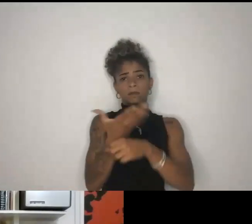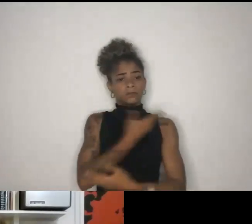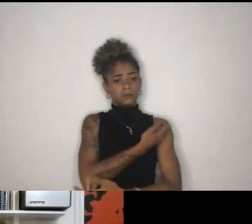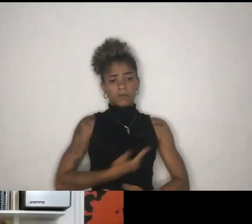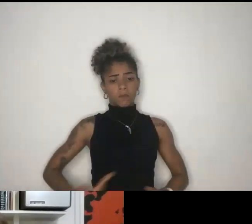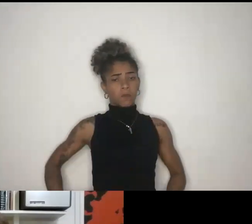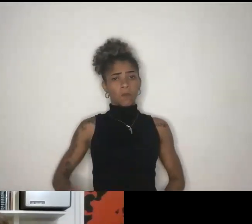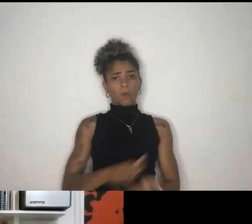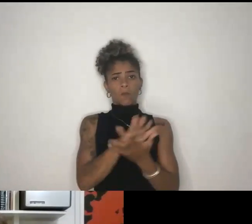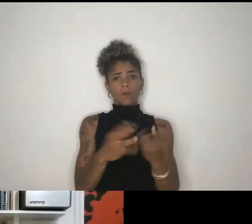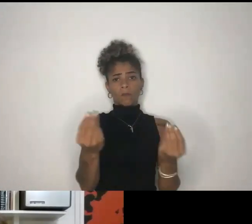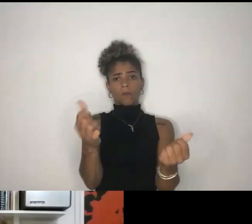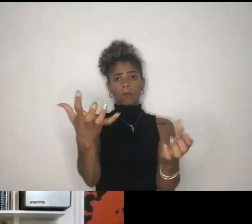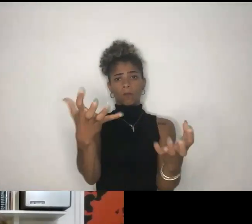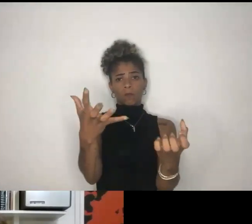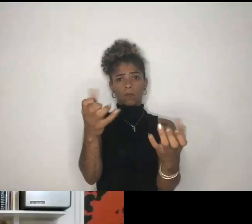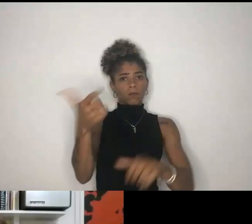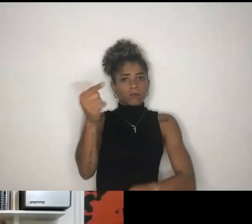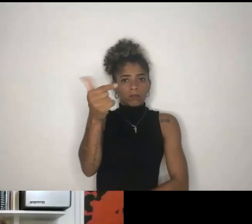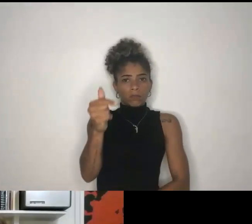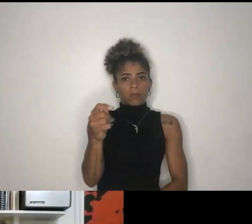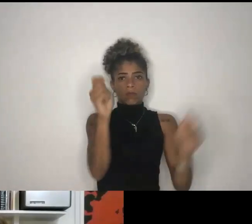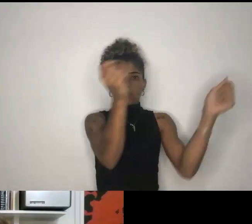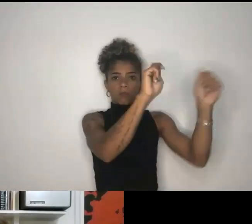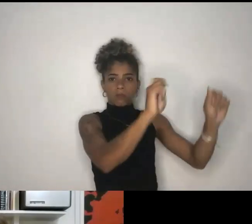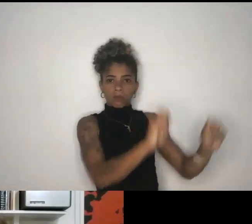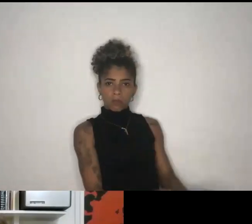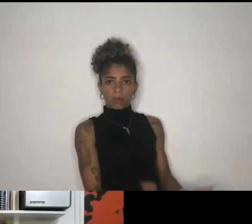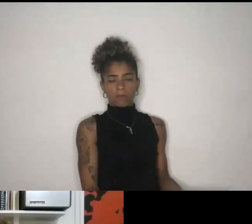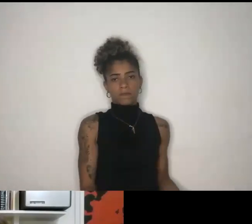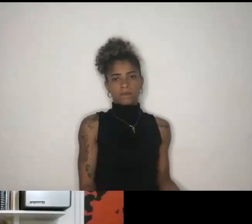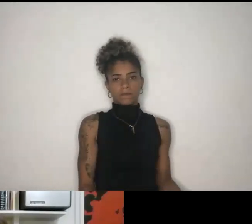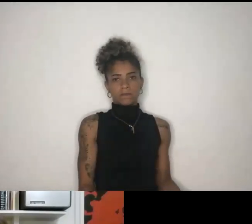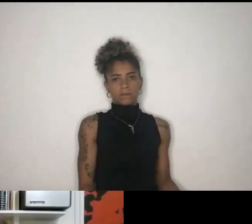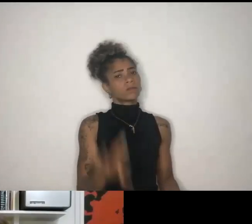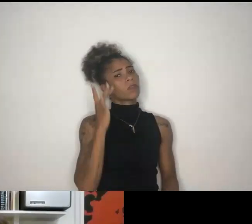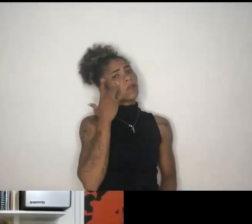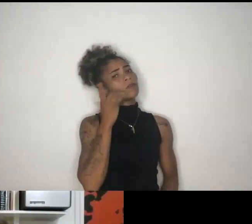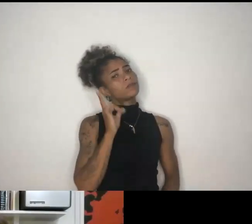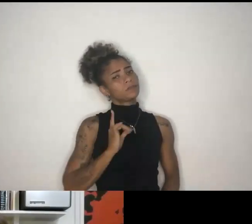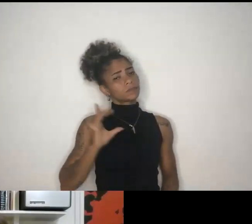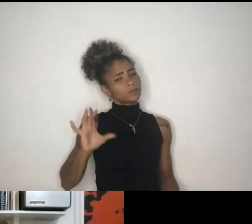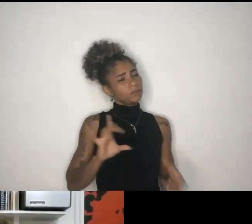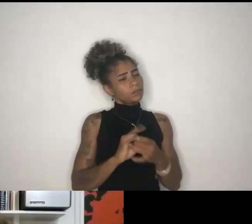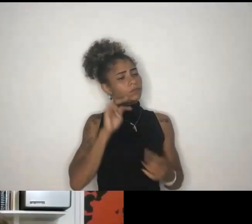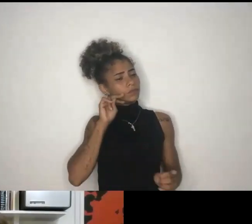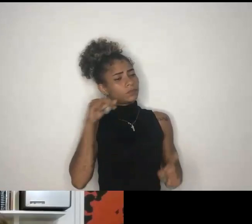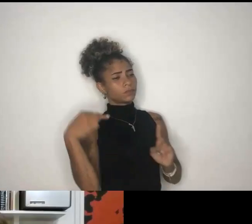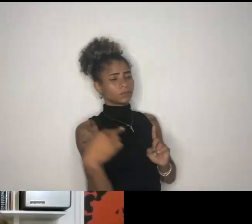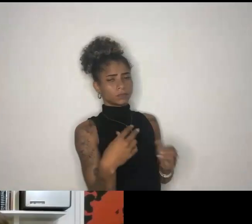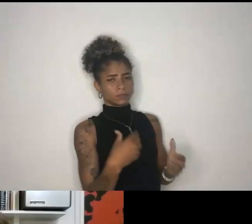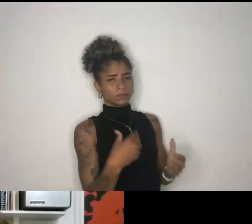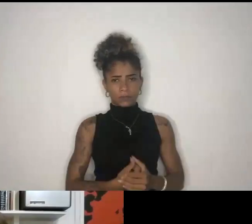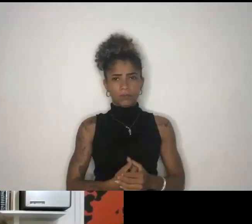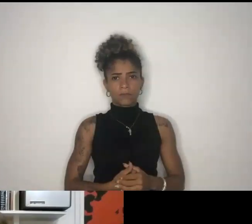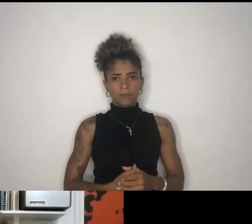articulação dos dedos esculpindo Então eu acho que tem esse olhar mesmo de de